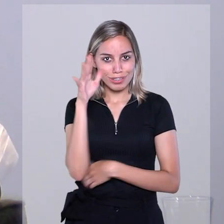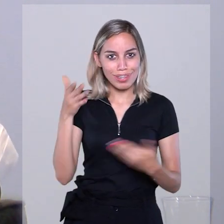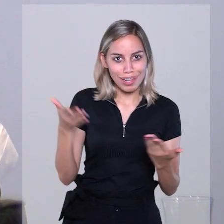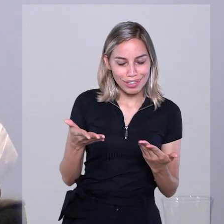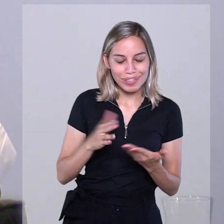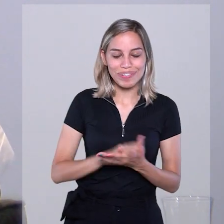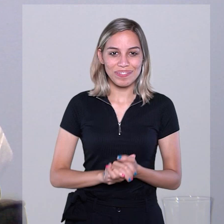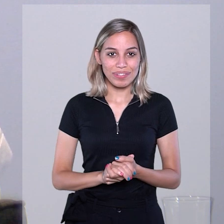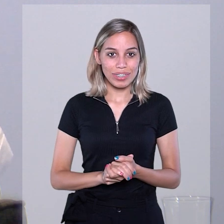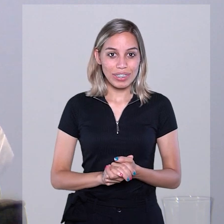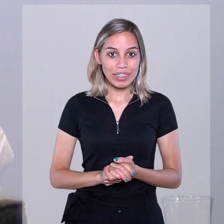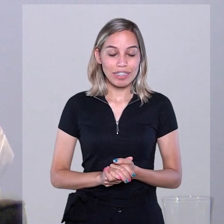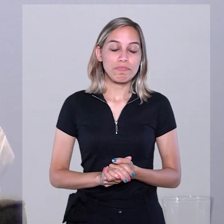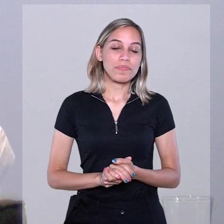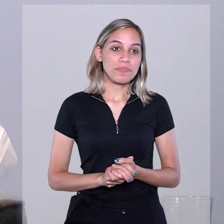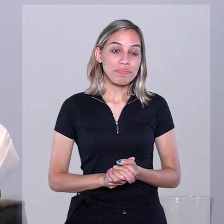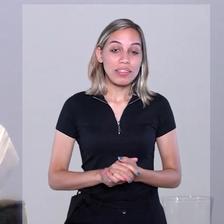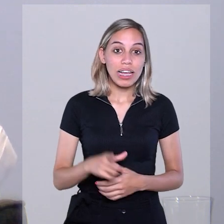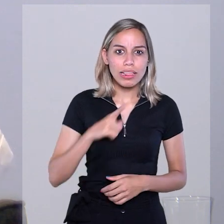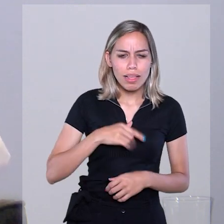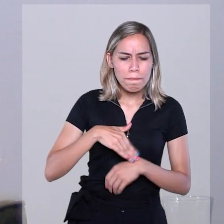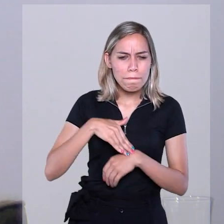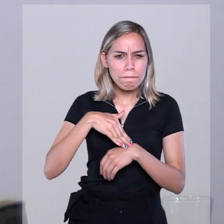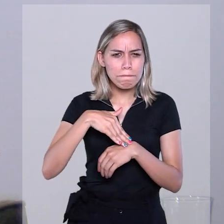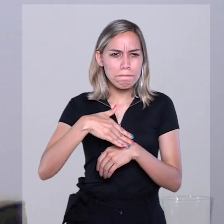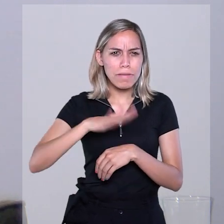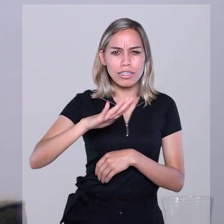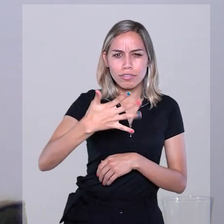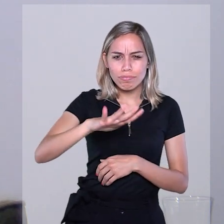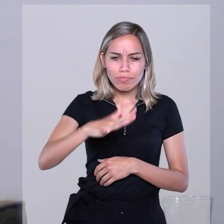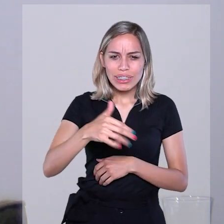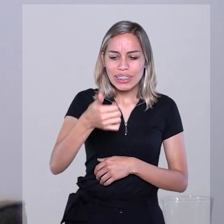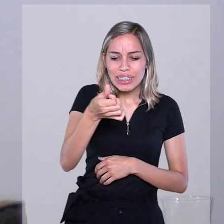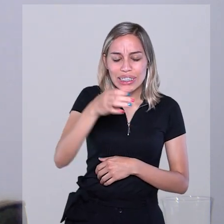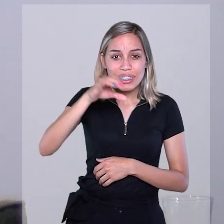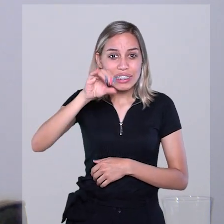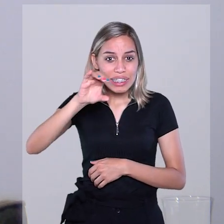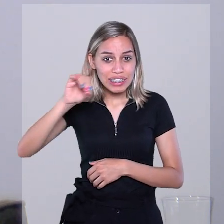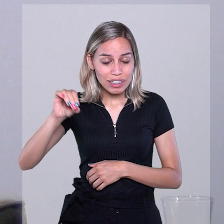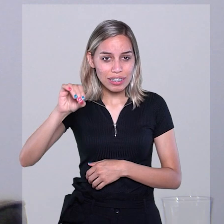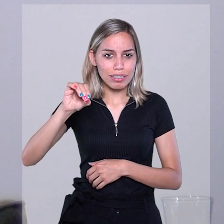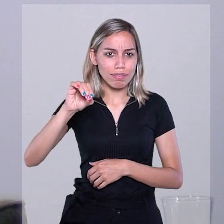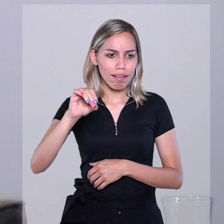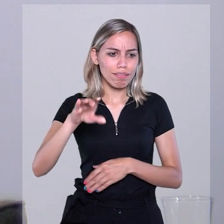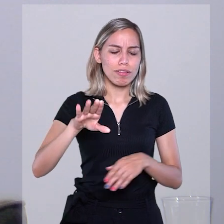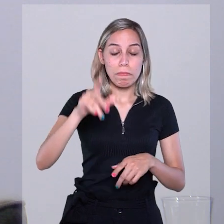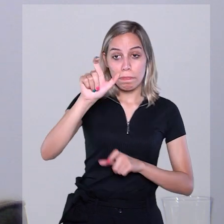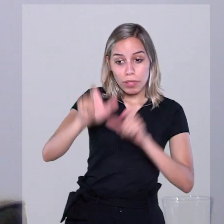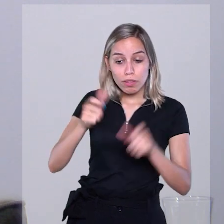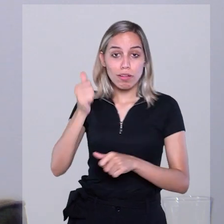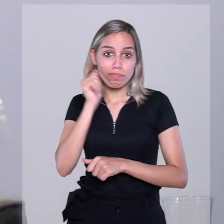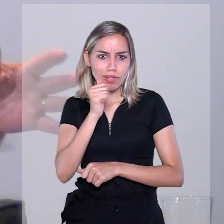calvo e de cavanhaque grisalho. Ele usa óculos de hastes pretas e veste uma camisa social escura com